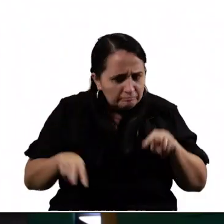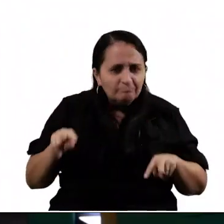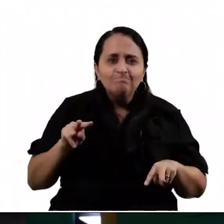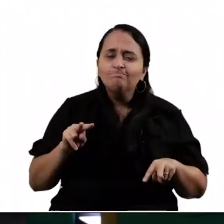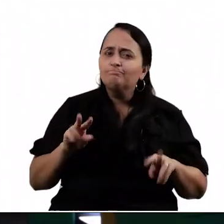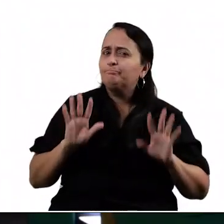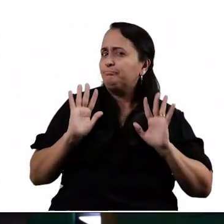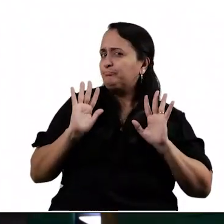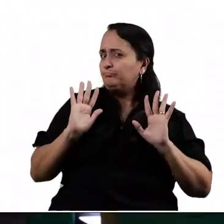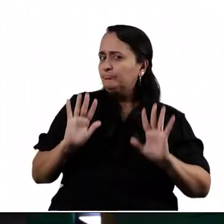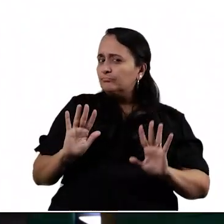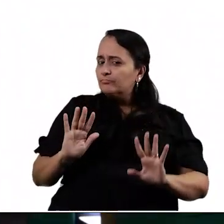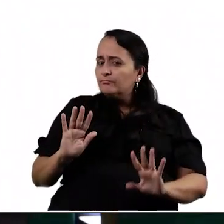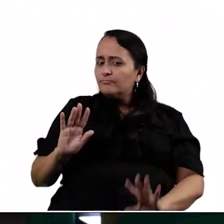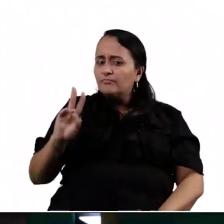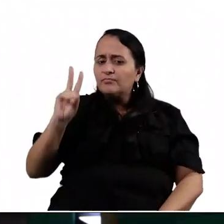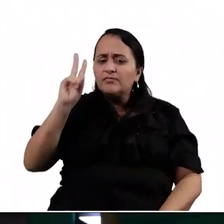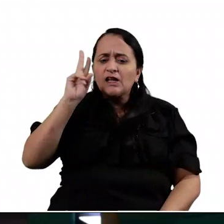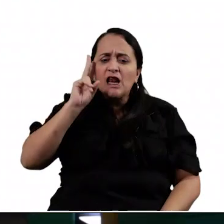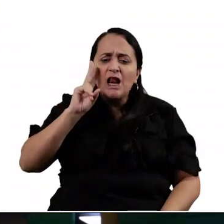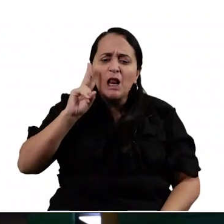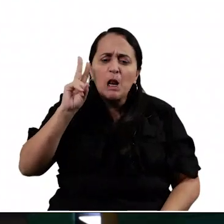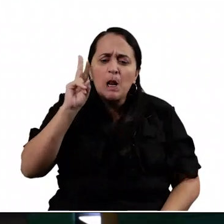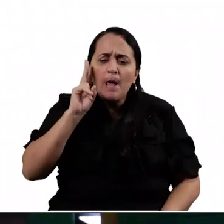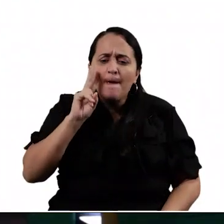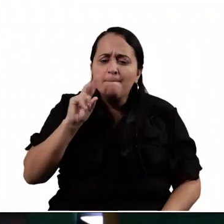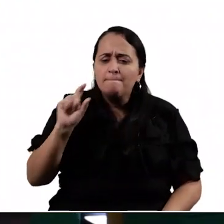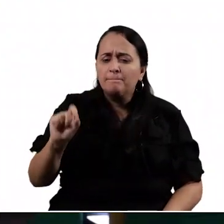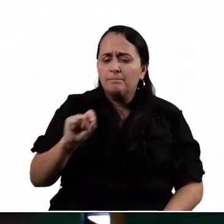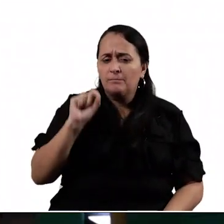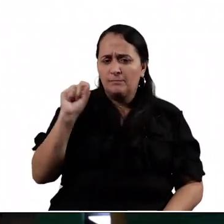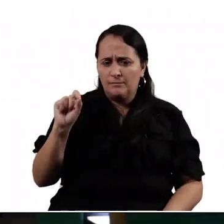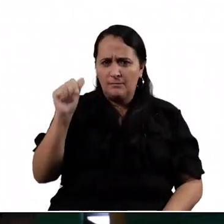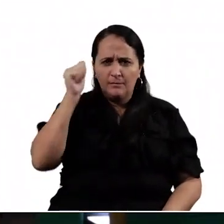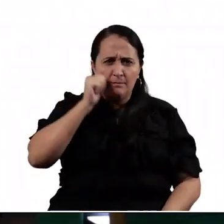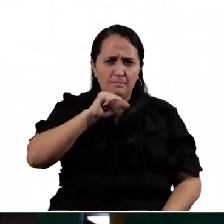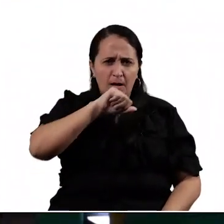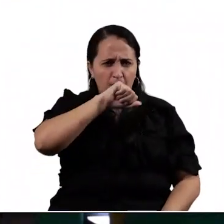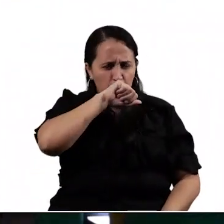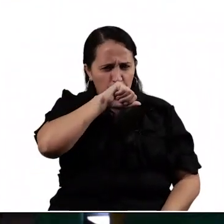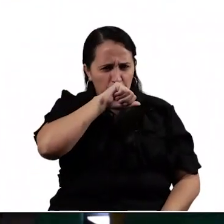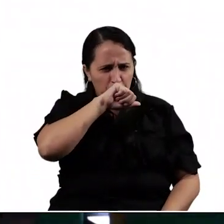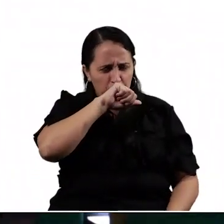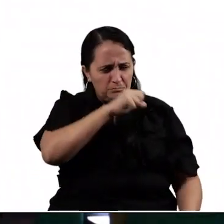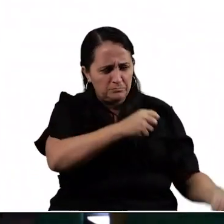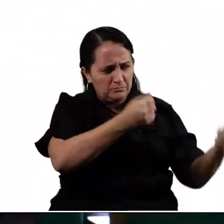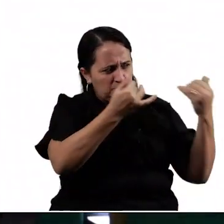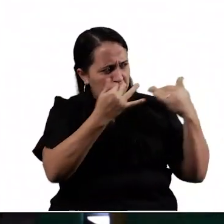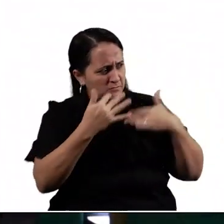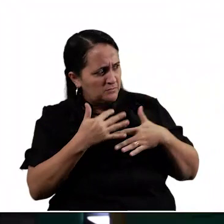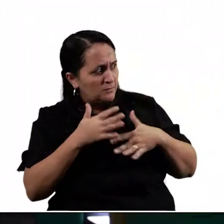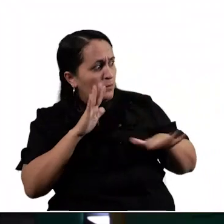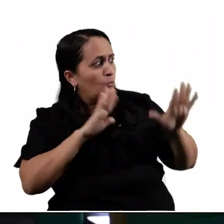lembrou de que sua mãe que tinha uma familiaridade com coisas de bruxa que dizia ele que